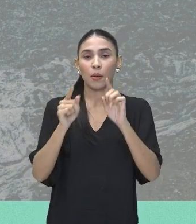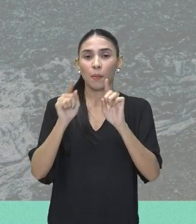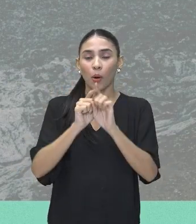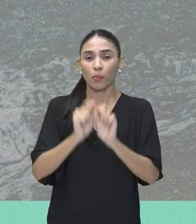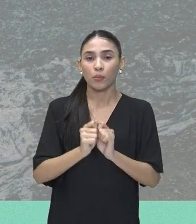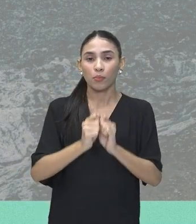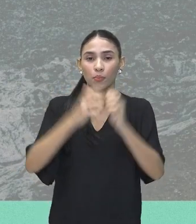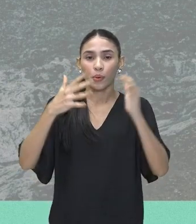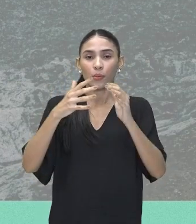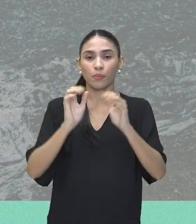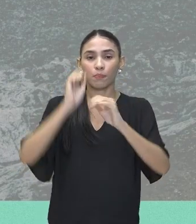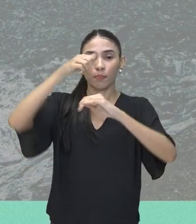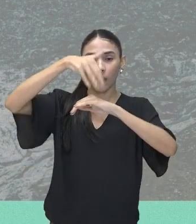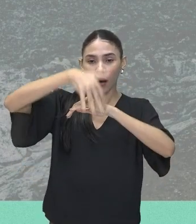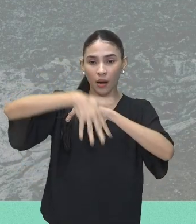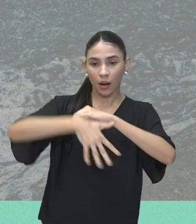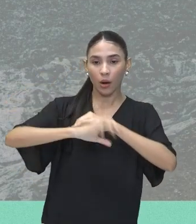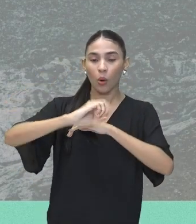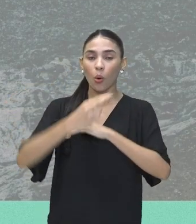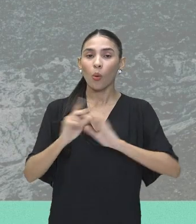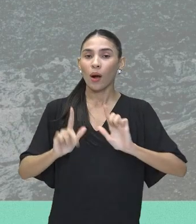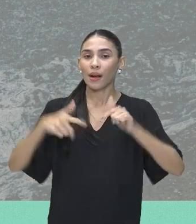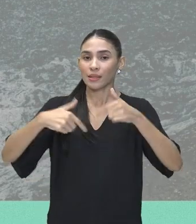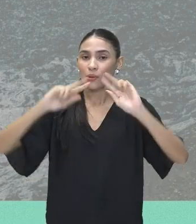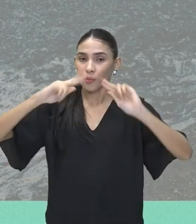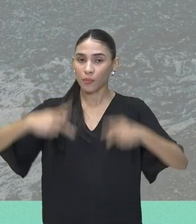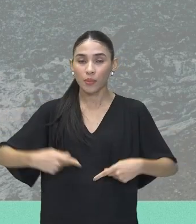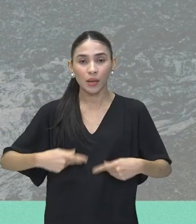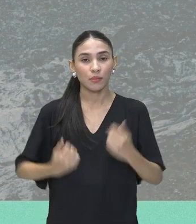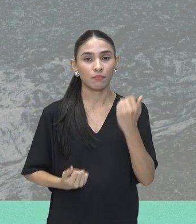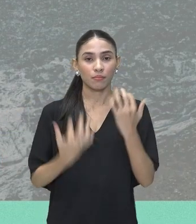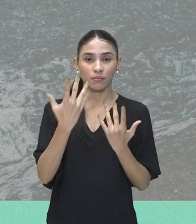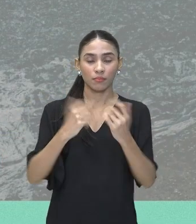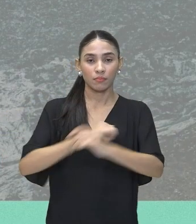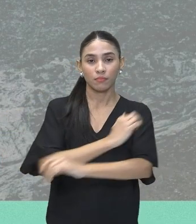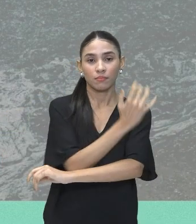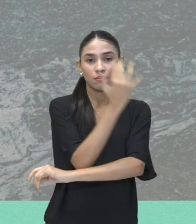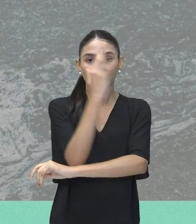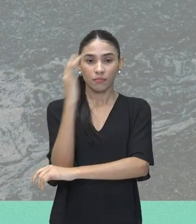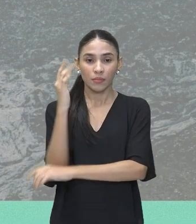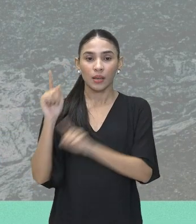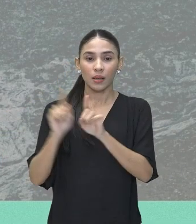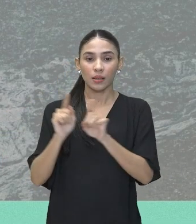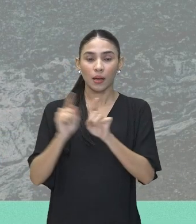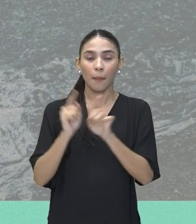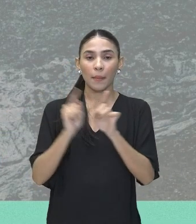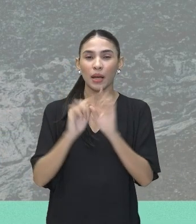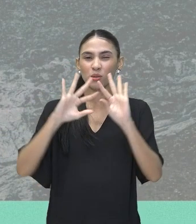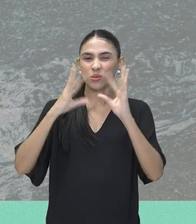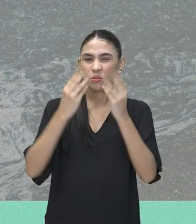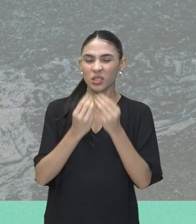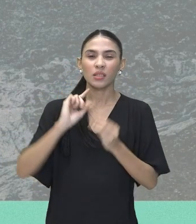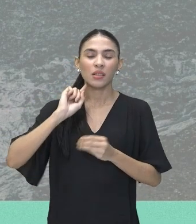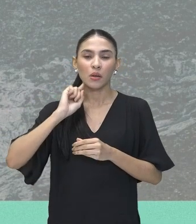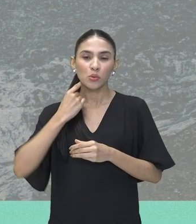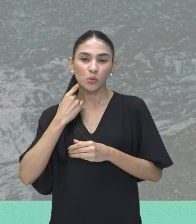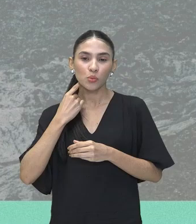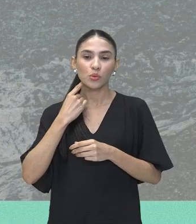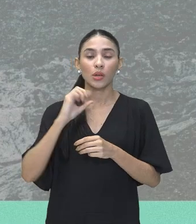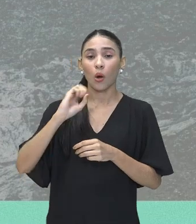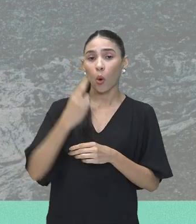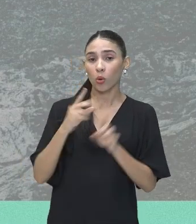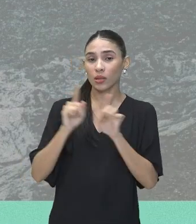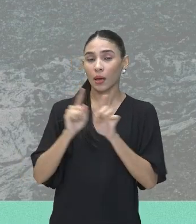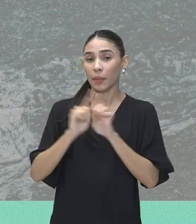ou por ações do homem, como incêndios florestais, queima incompleta de matéria orgânica ou de derivados do